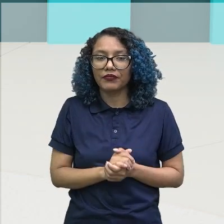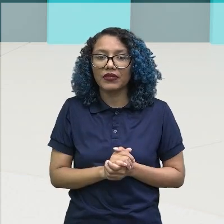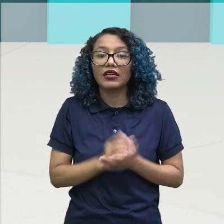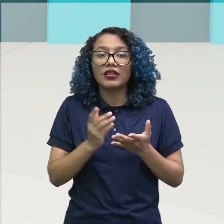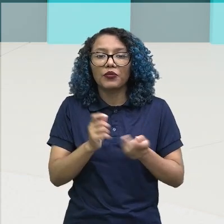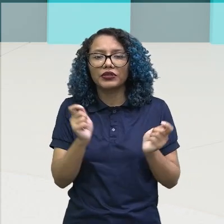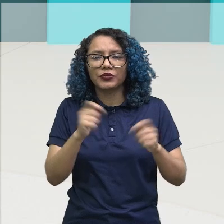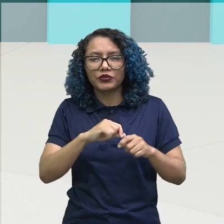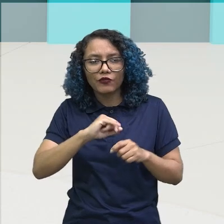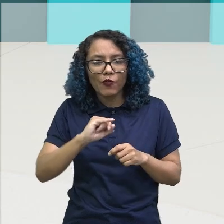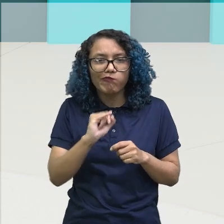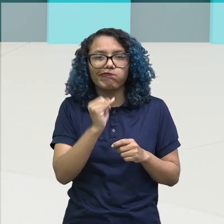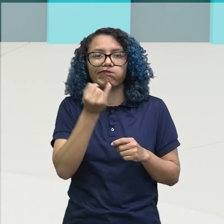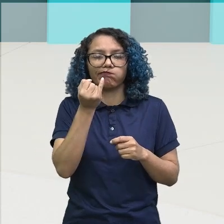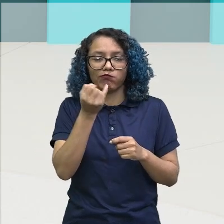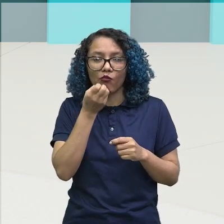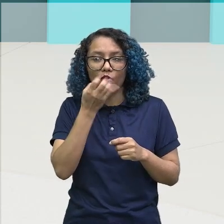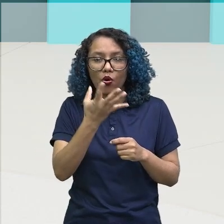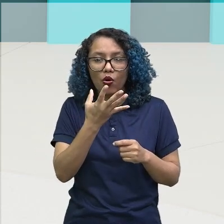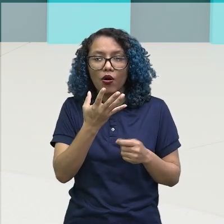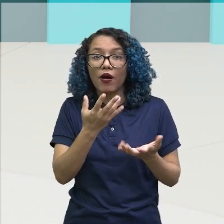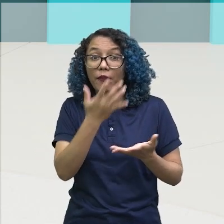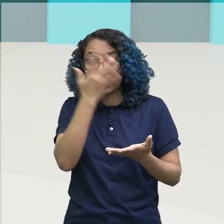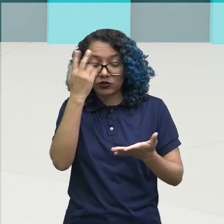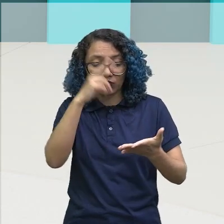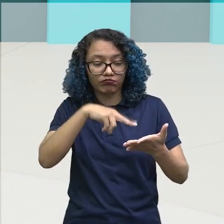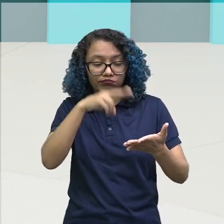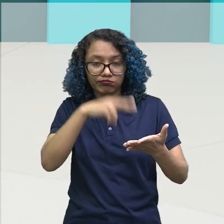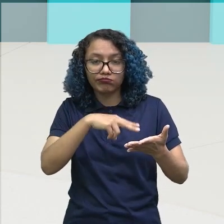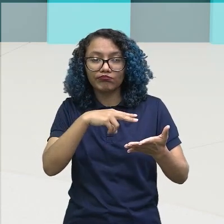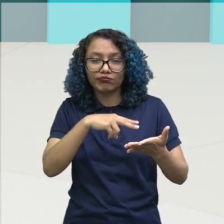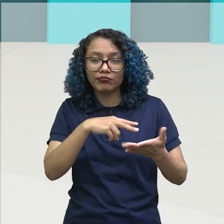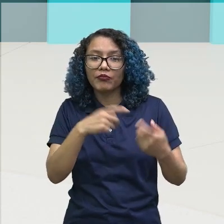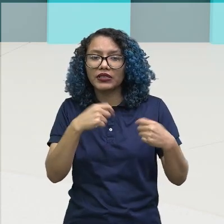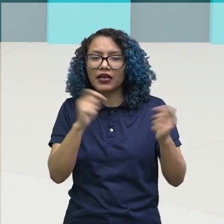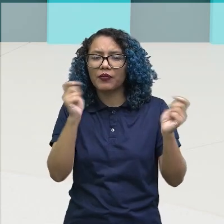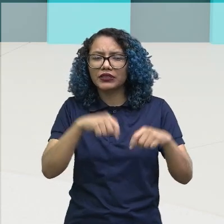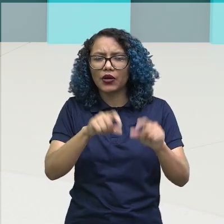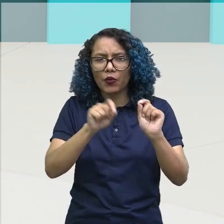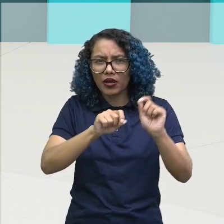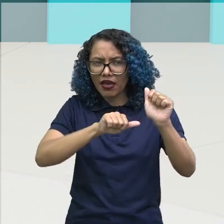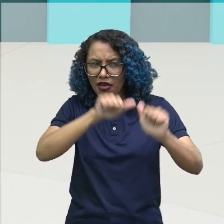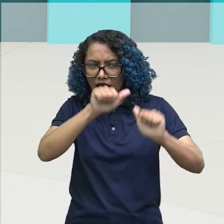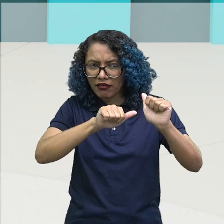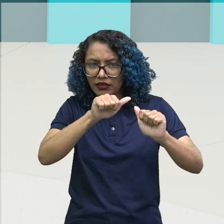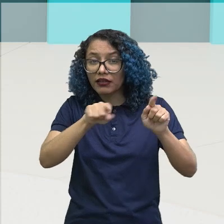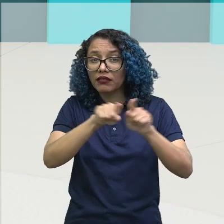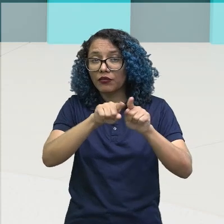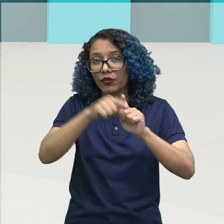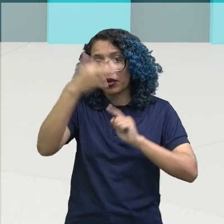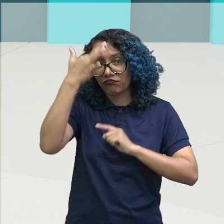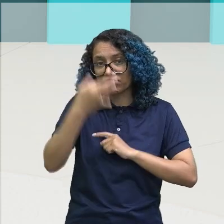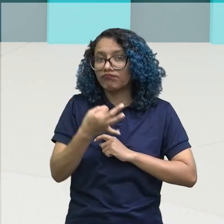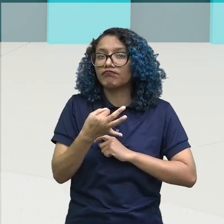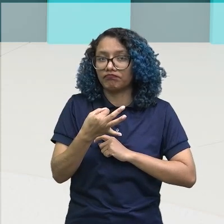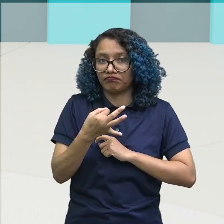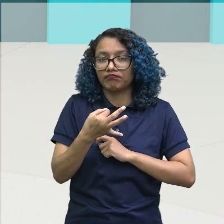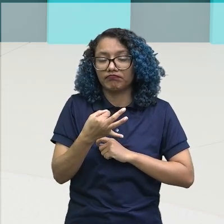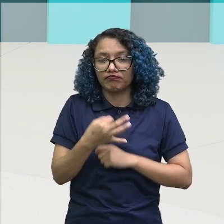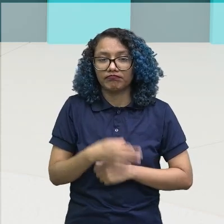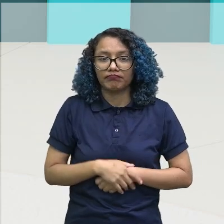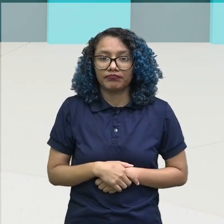melhor aproveitamento, o leitor precisa ter capacidade de análise e